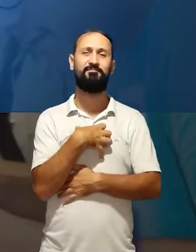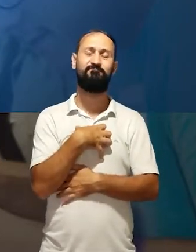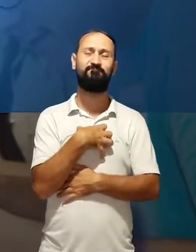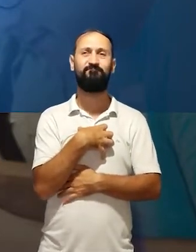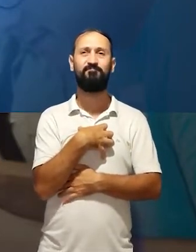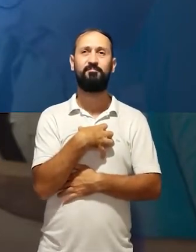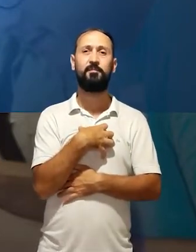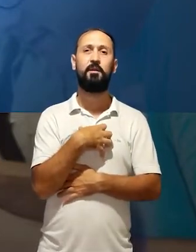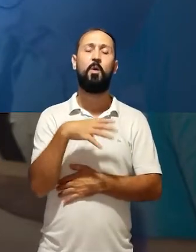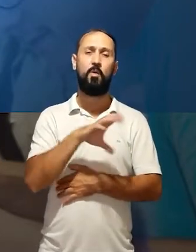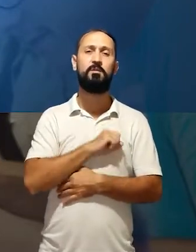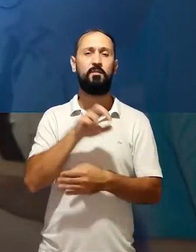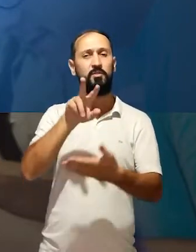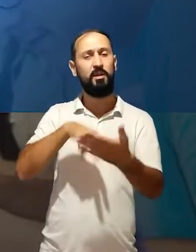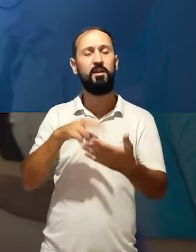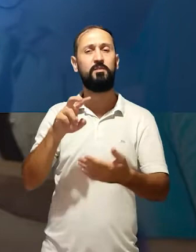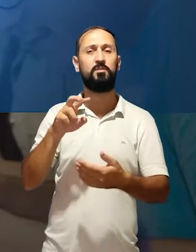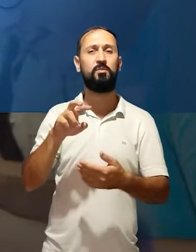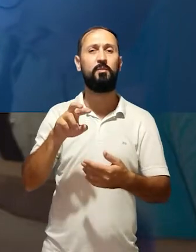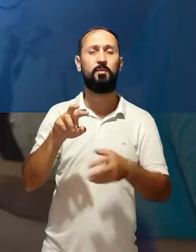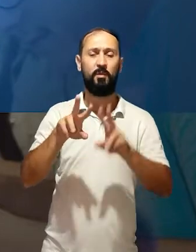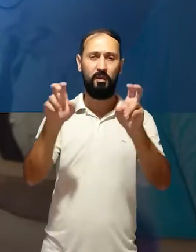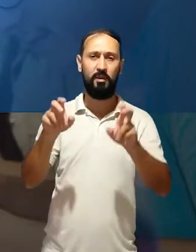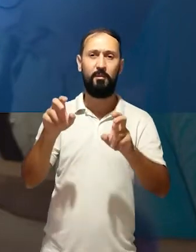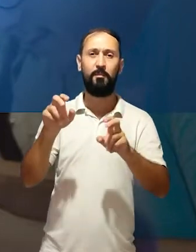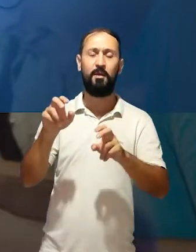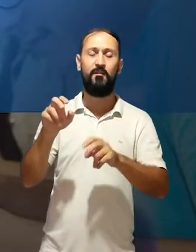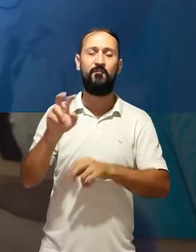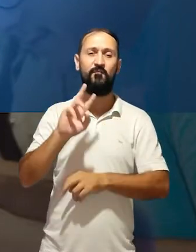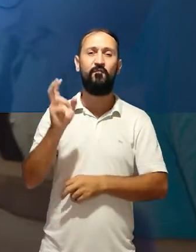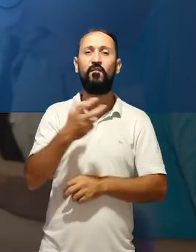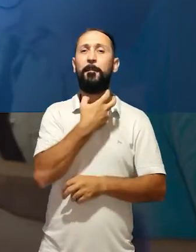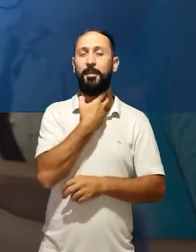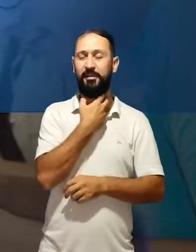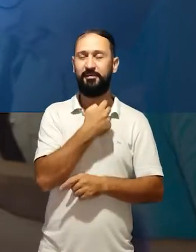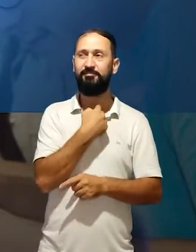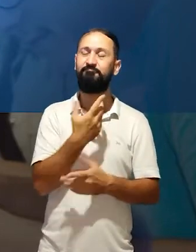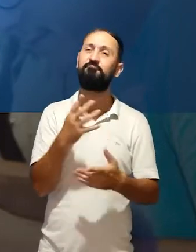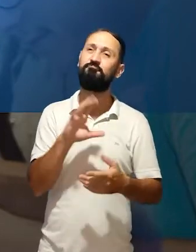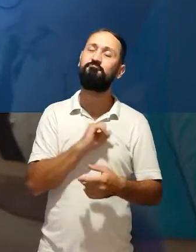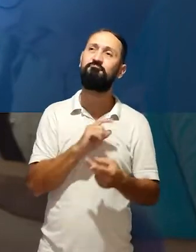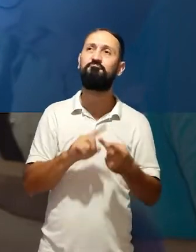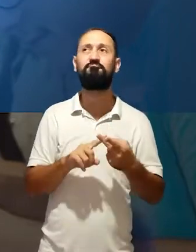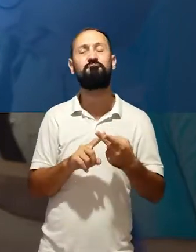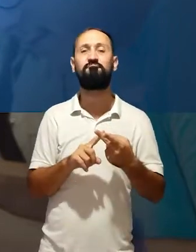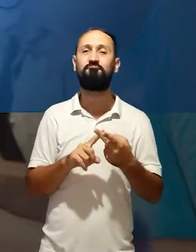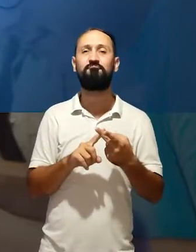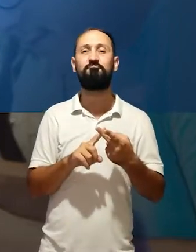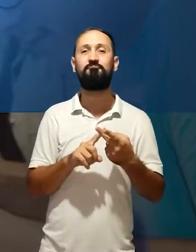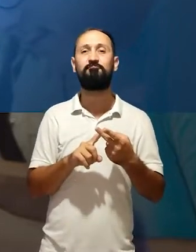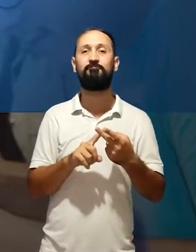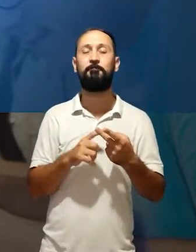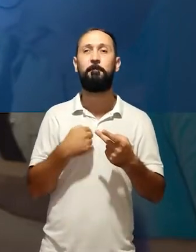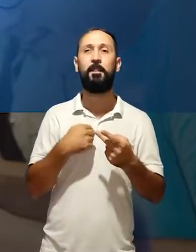insatisfação. Depois eu gostava de ler sobre vampiros, e o vampiro, ele é um personagem